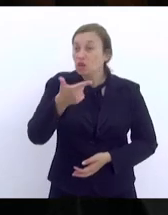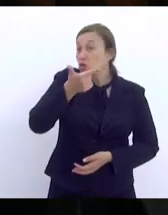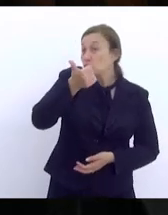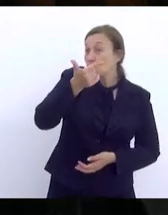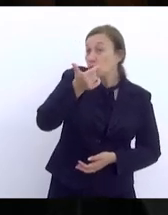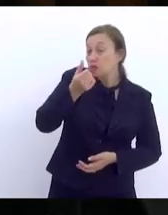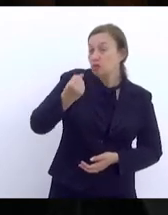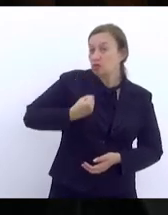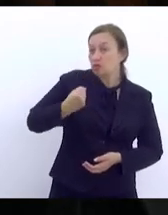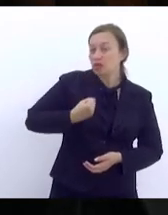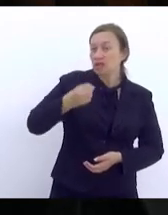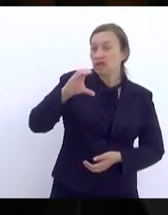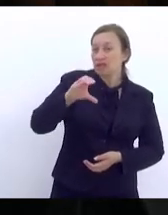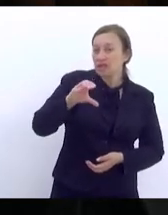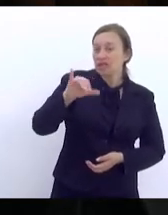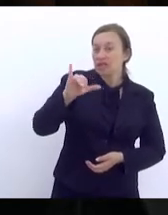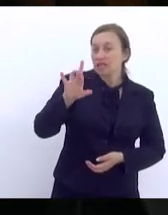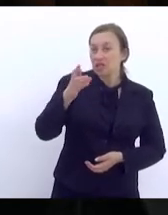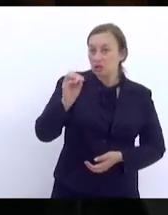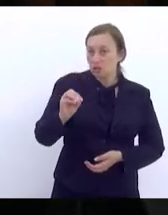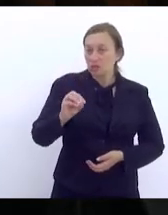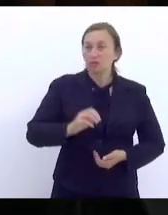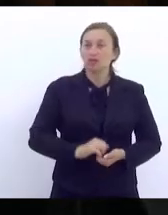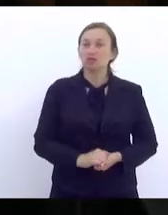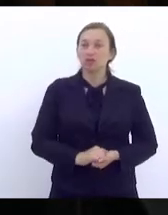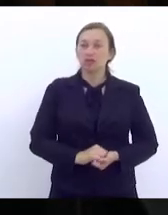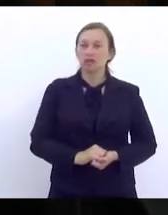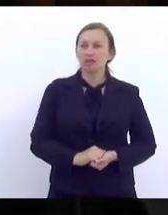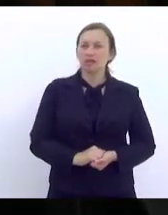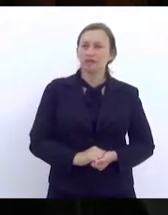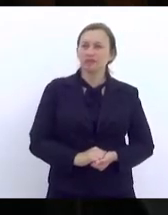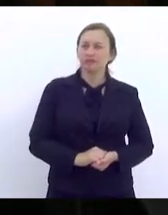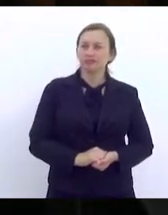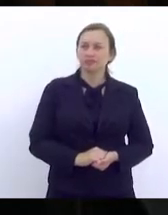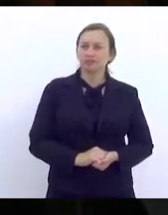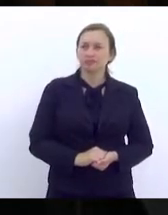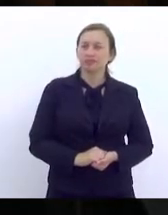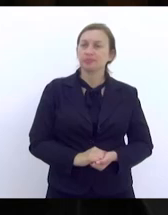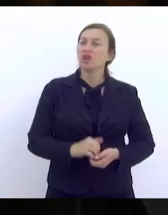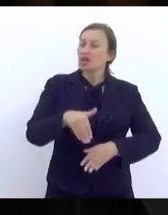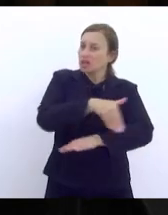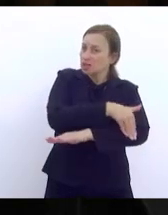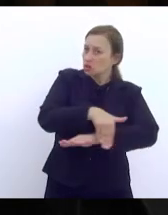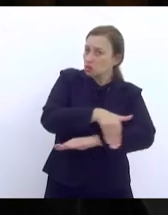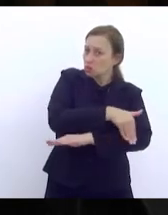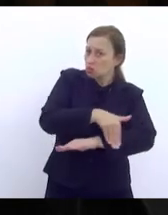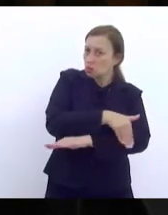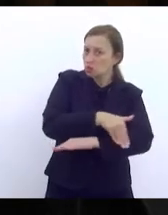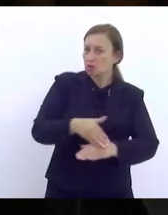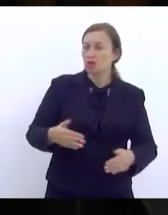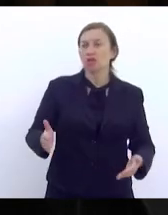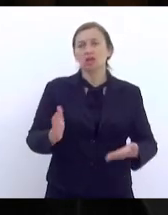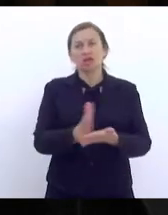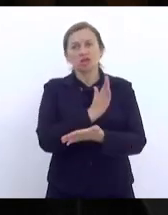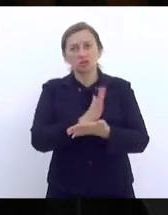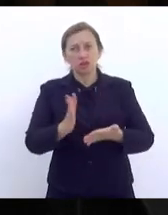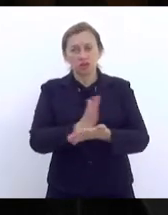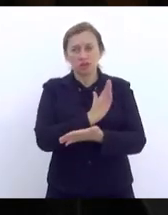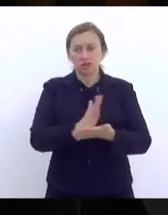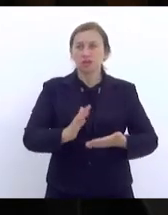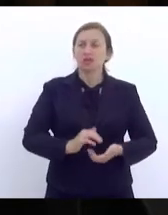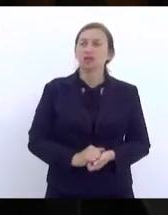do Ciro Gomes e ainda nas ruas muitas vezes